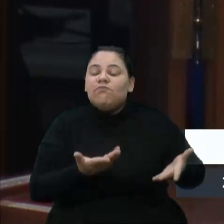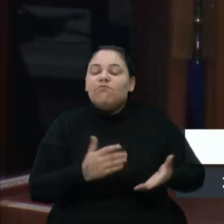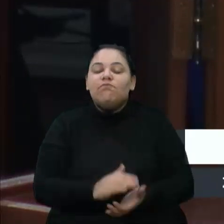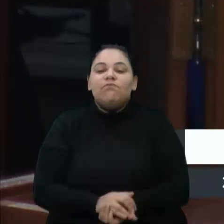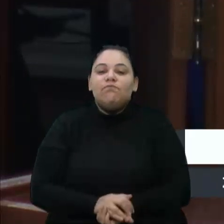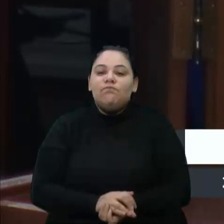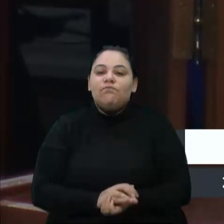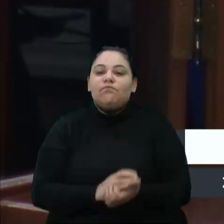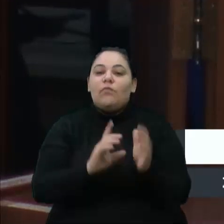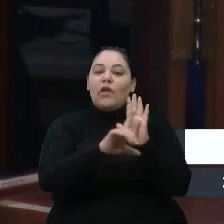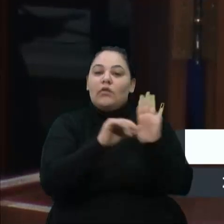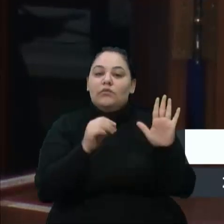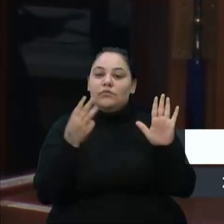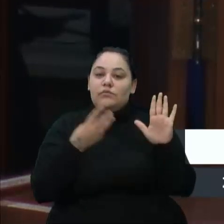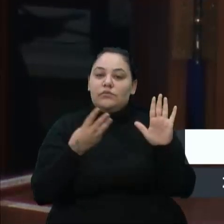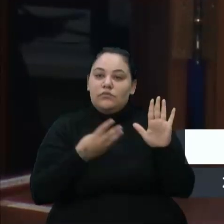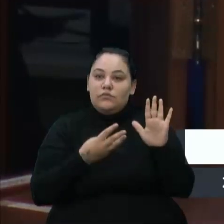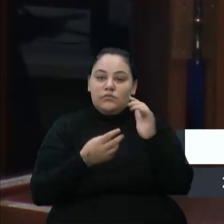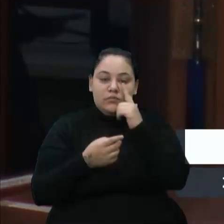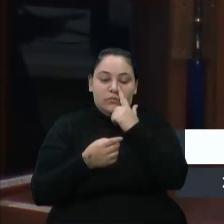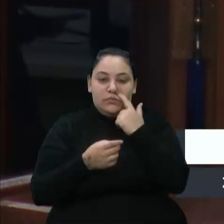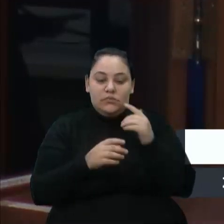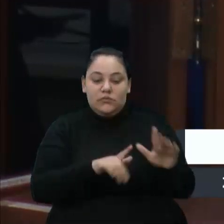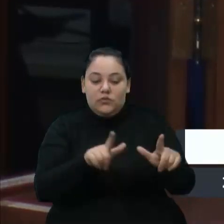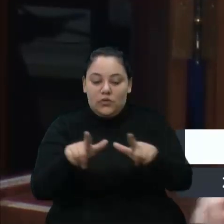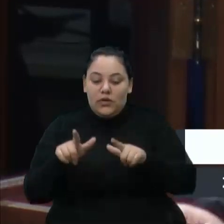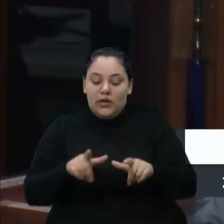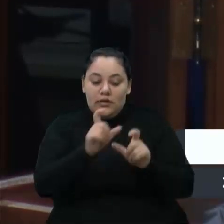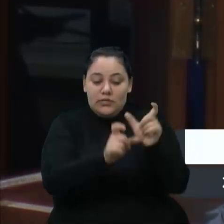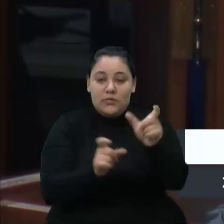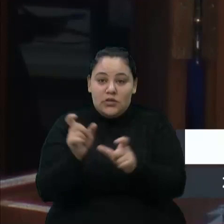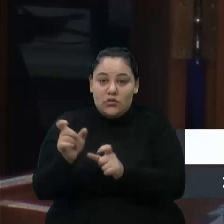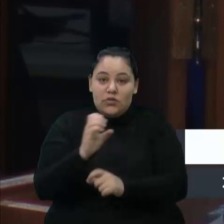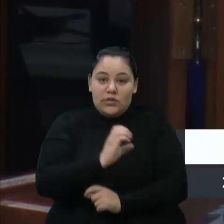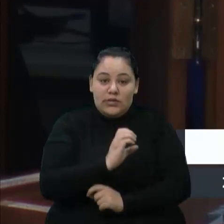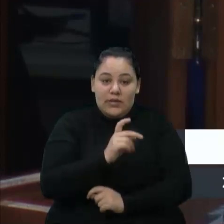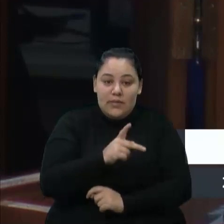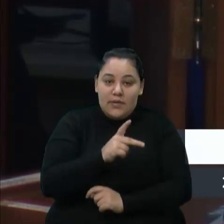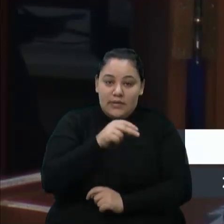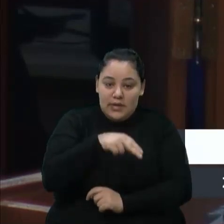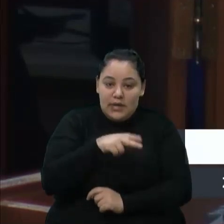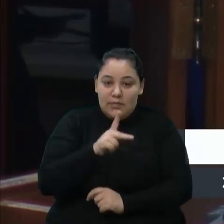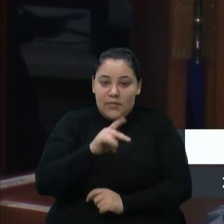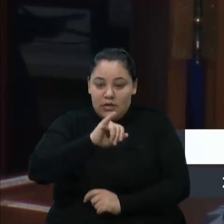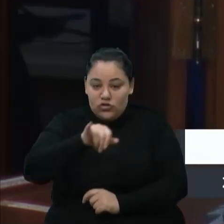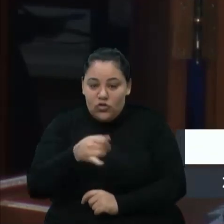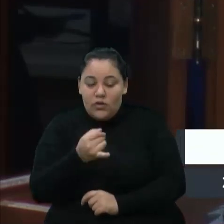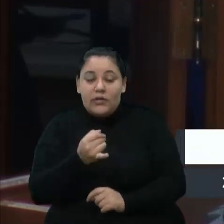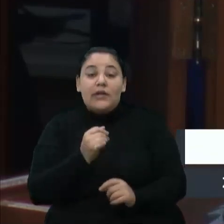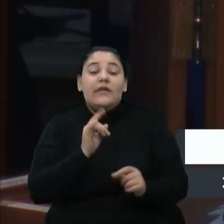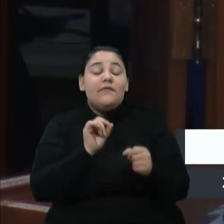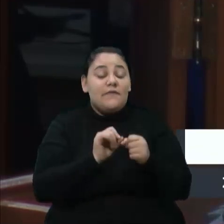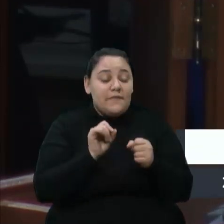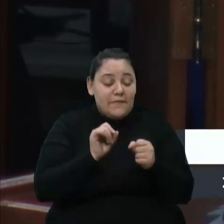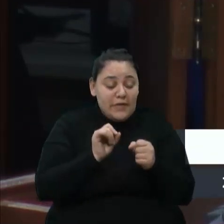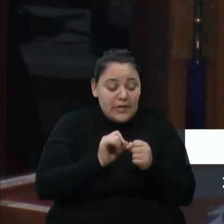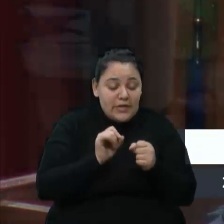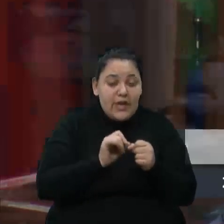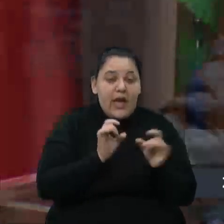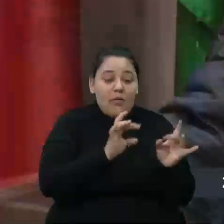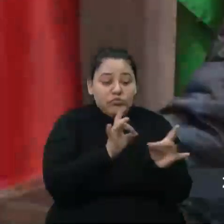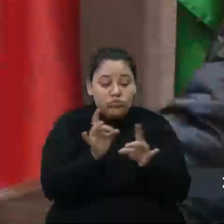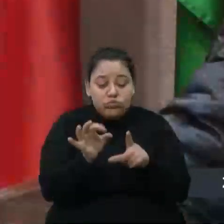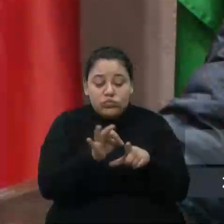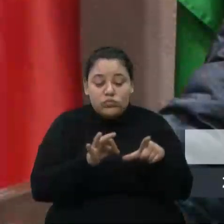No artigo 3º. Os estabelecimentos e as pessoas jurídicas ou físicas que praticarem o comércio de produtos definidos no artigo 1º desta